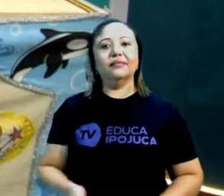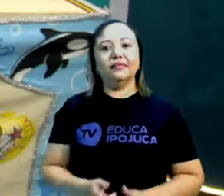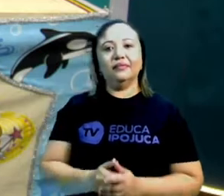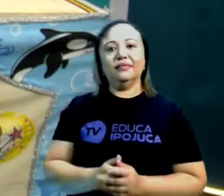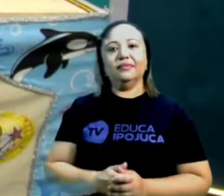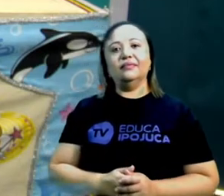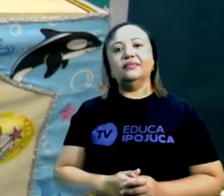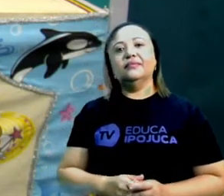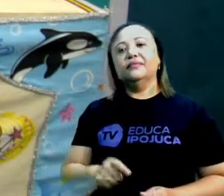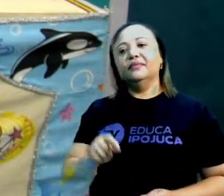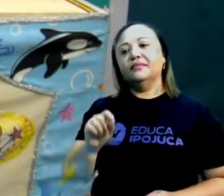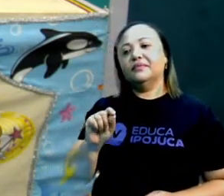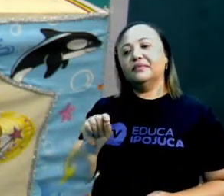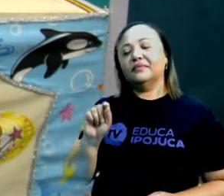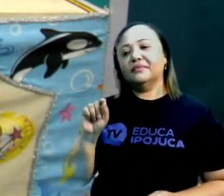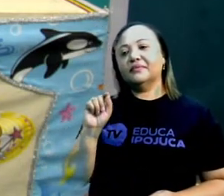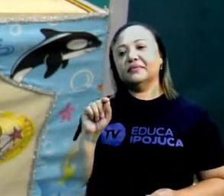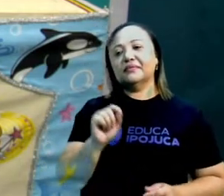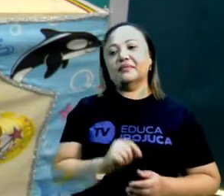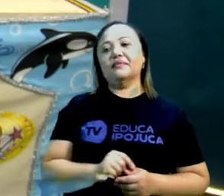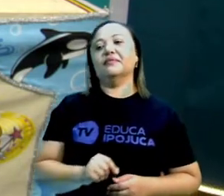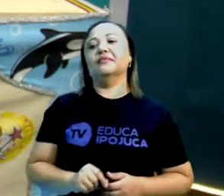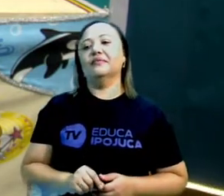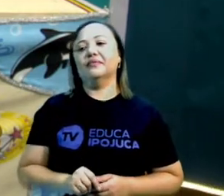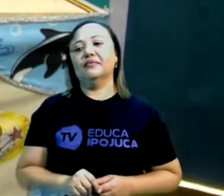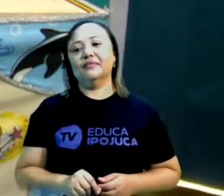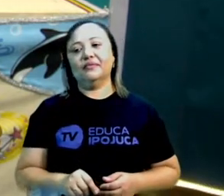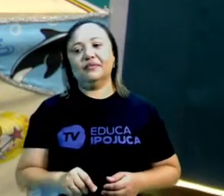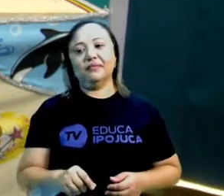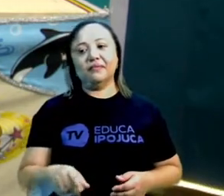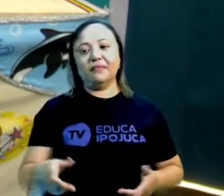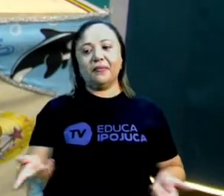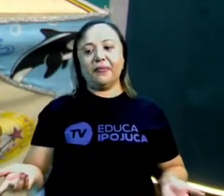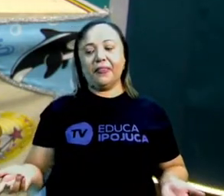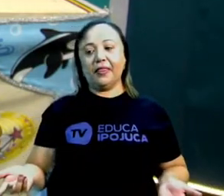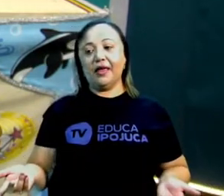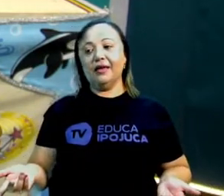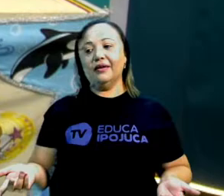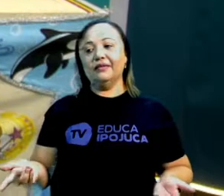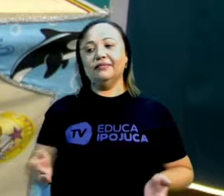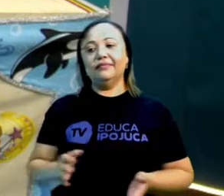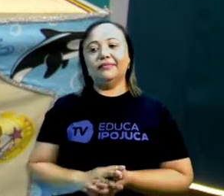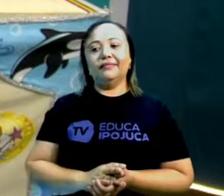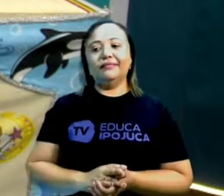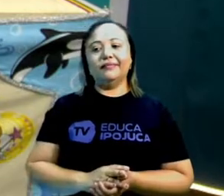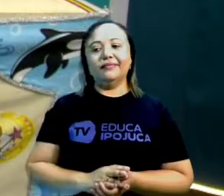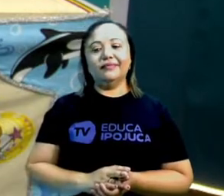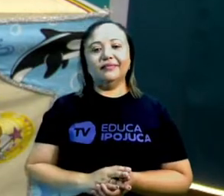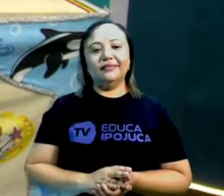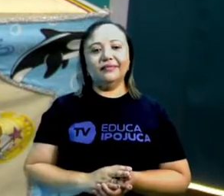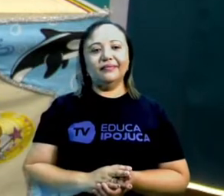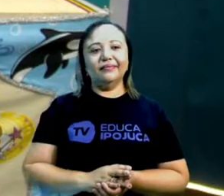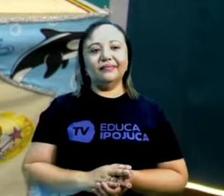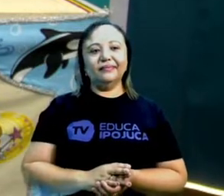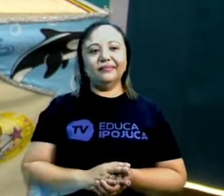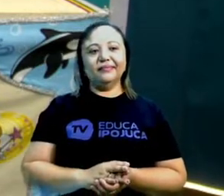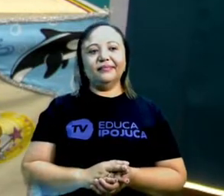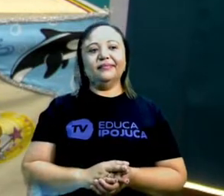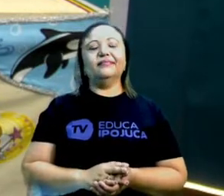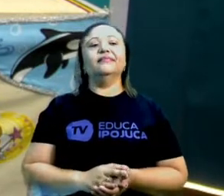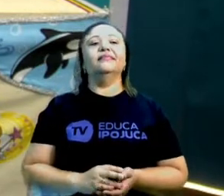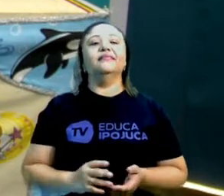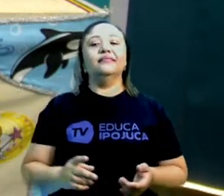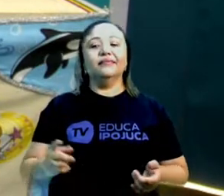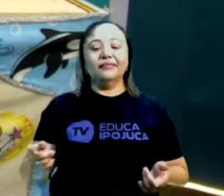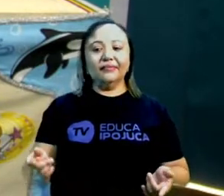pode. Não, Leiturinha. Não? Não, é lógico que não pode ficar sem roupa, né? Ah, mas me podia. Não, não pode ficar sem roupa. Tem que estar com